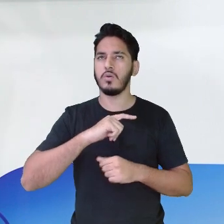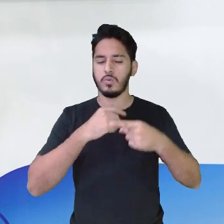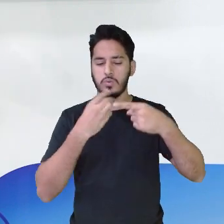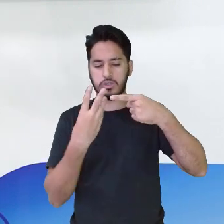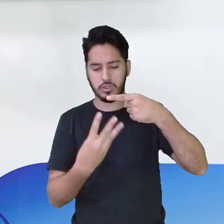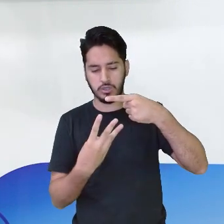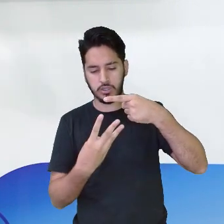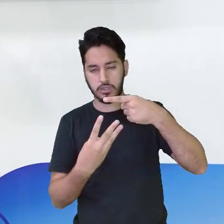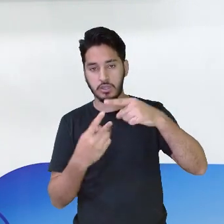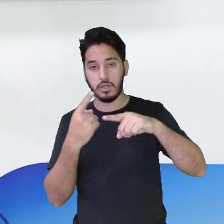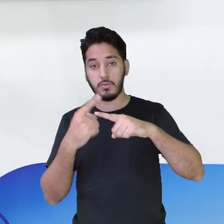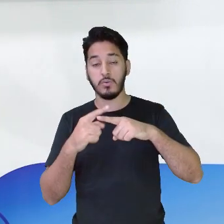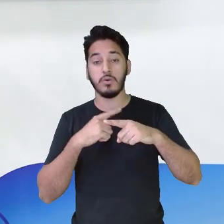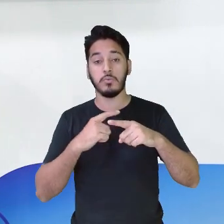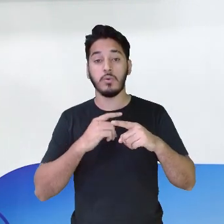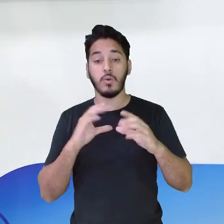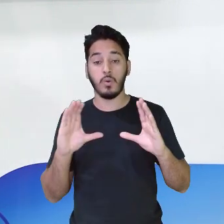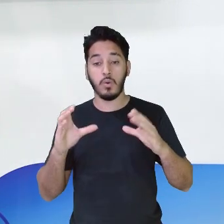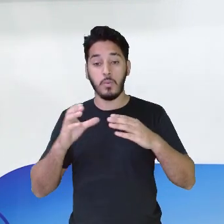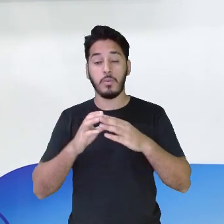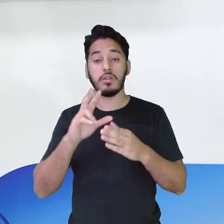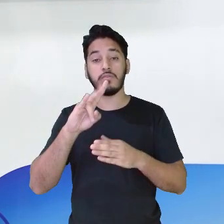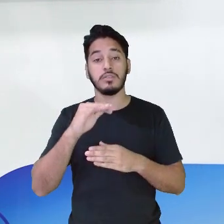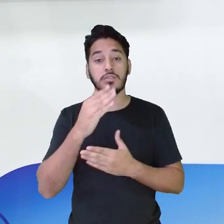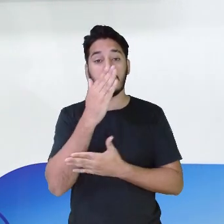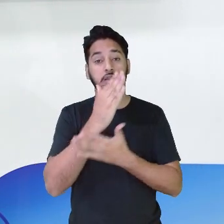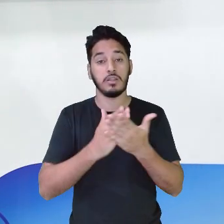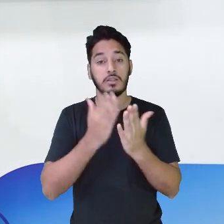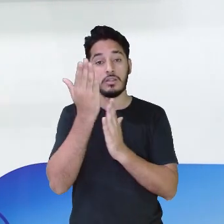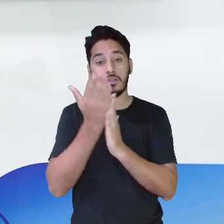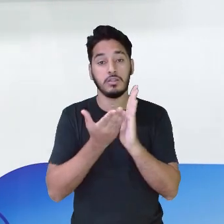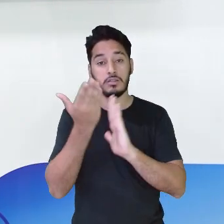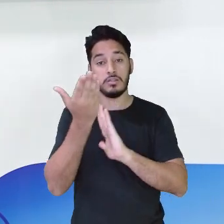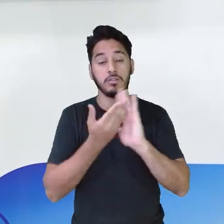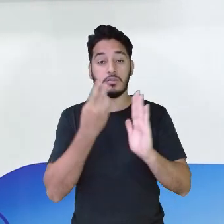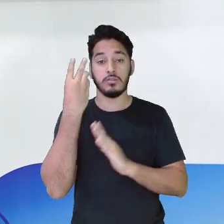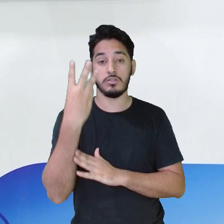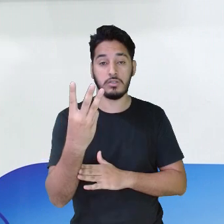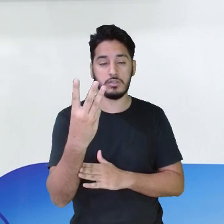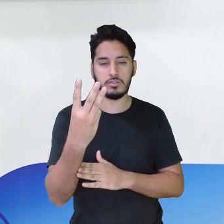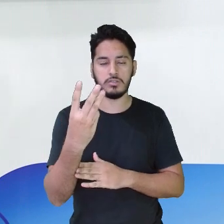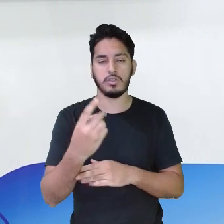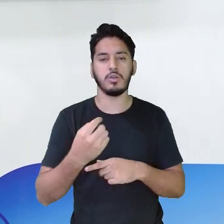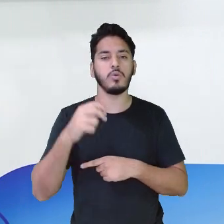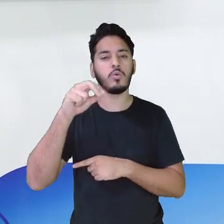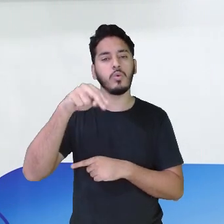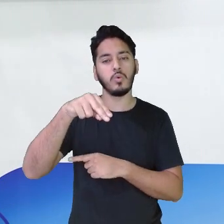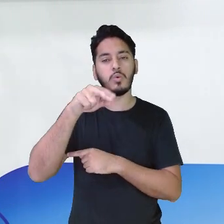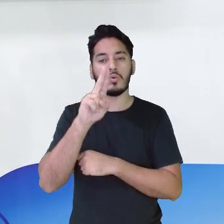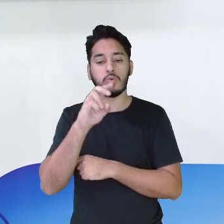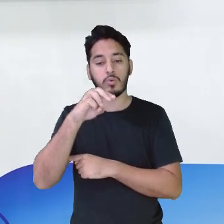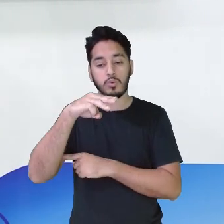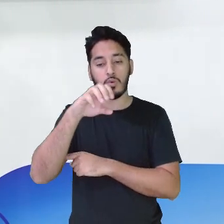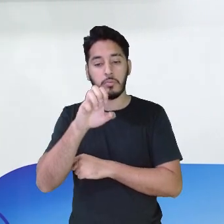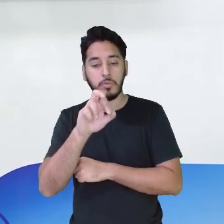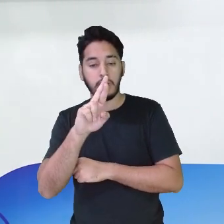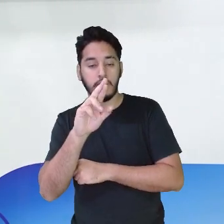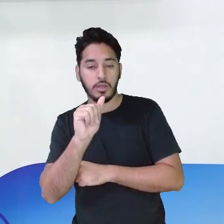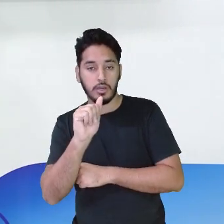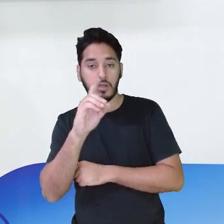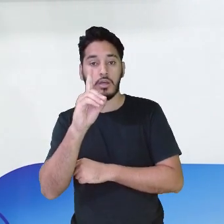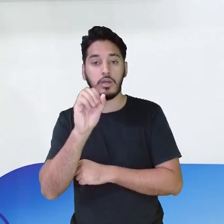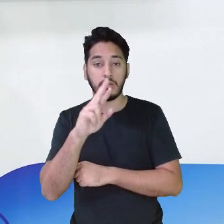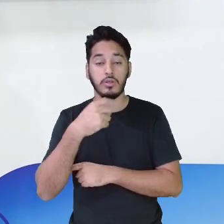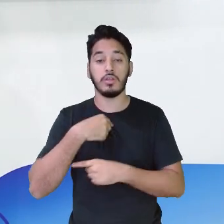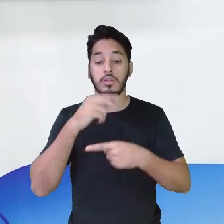é porque o meu inteiro vai ser dividido por 3. E o numerador é a parte que eu vou precisar, ou que